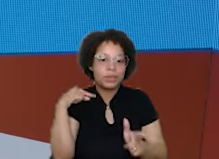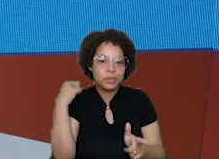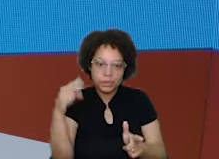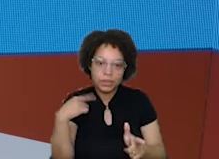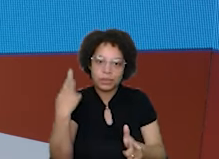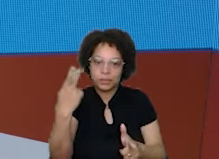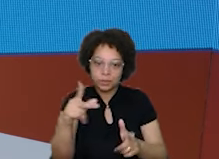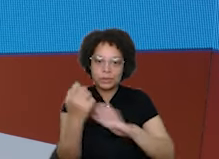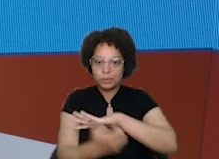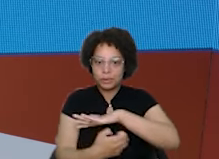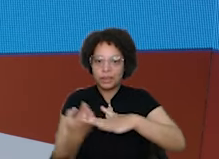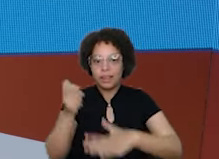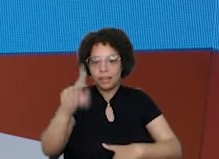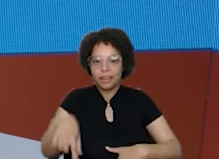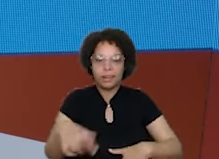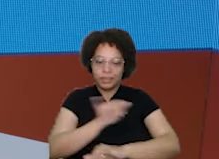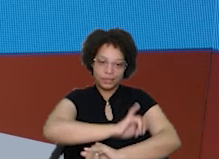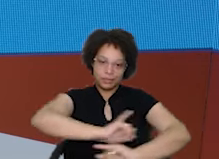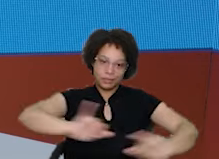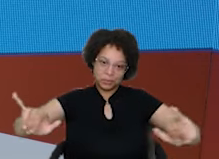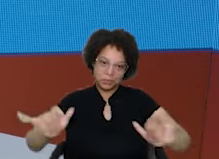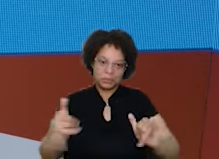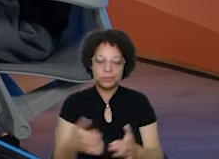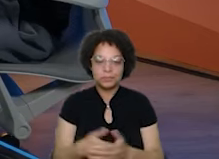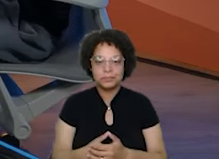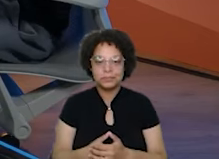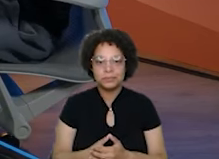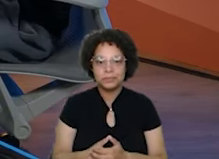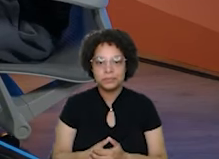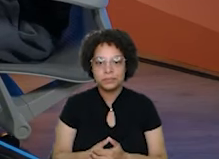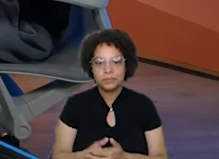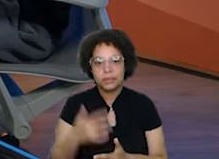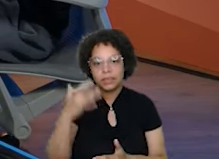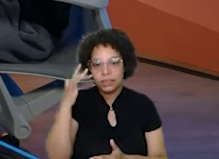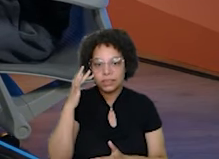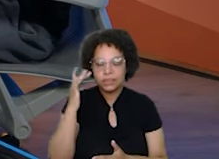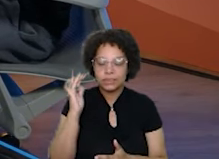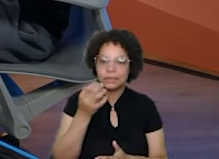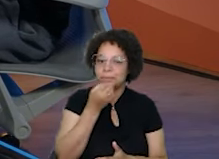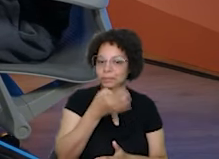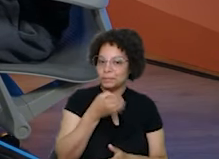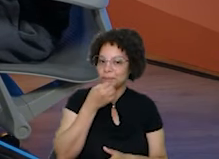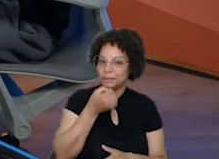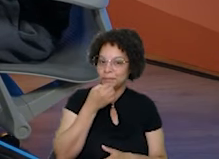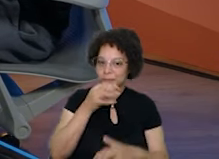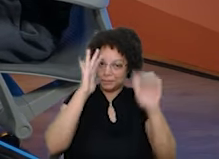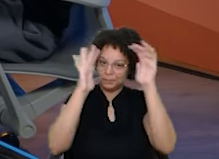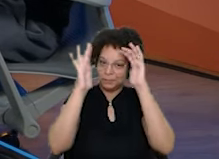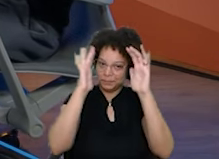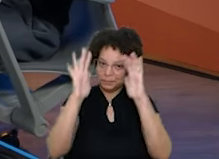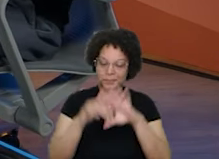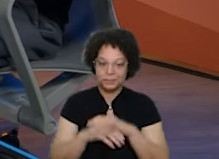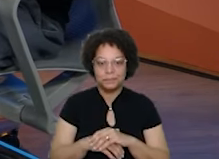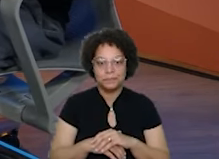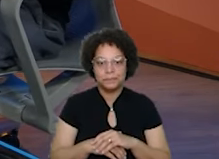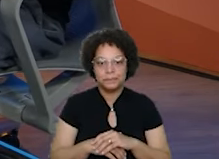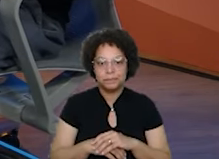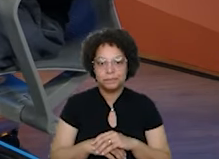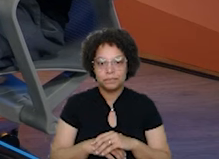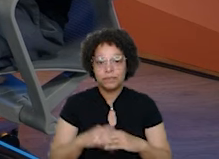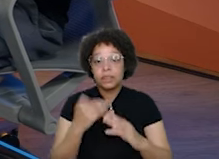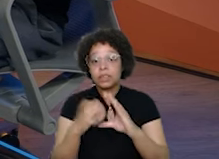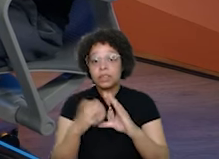é o que faz o boca a boca né então acho que realmente é interessante tua reflexão é legal e o e-mail